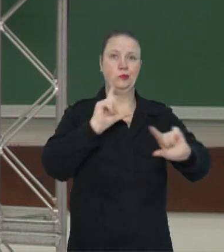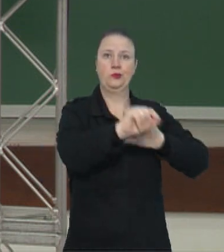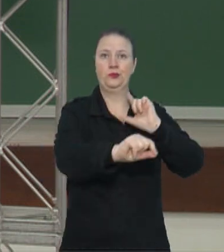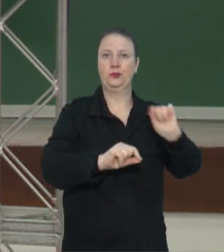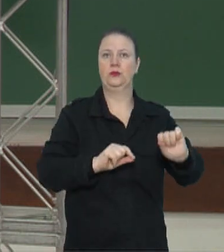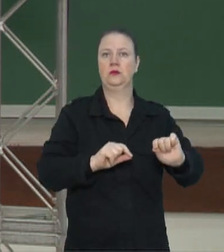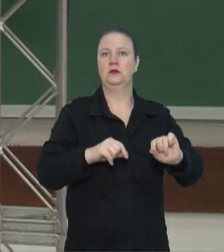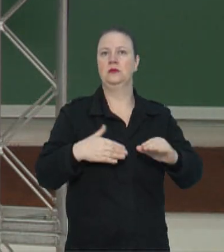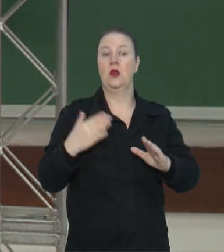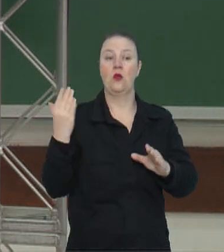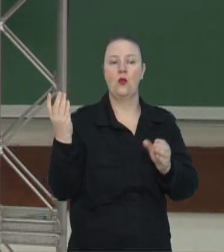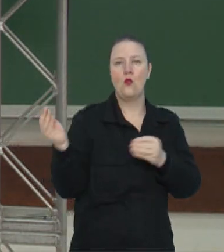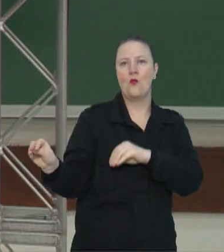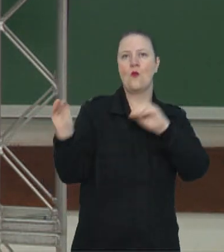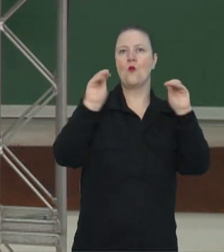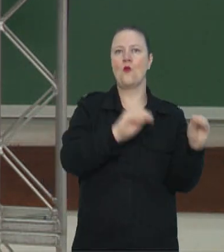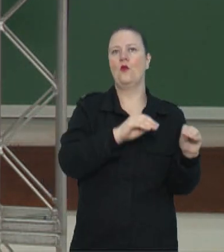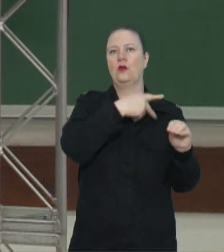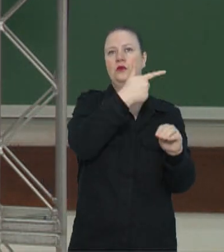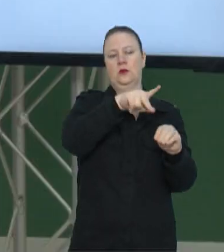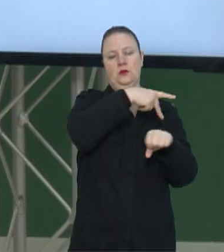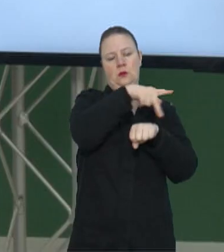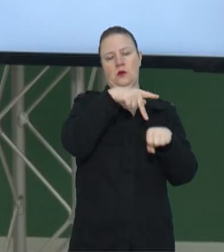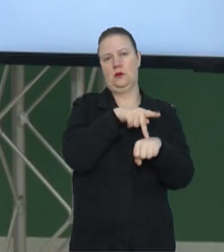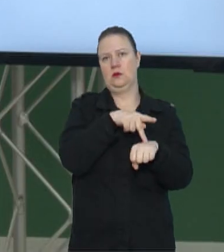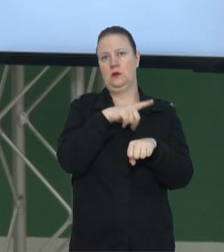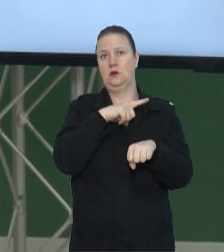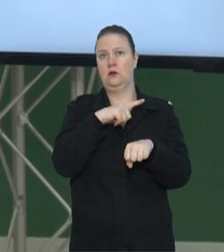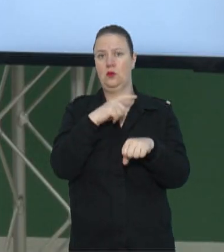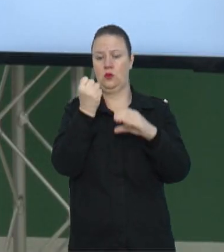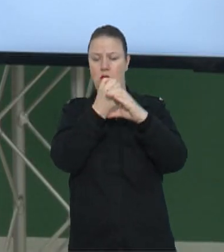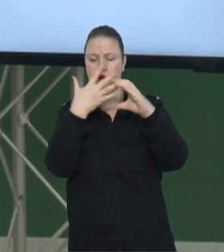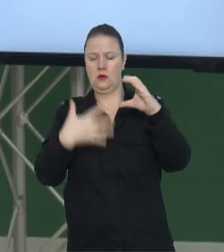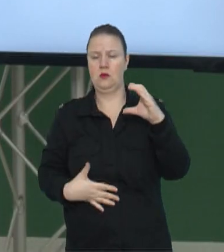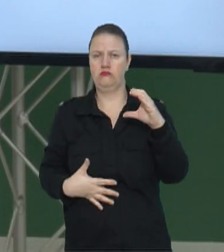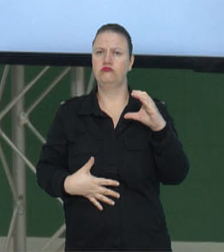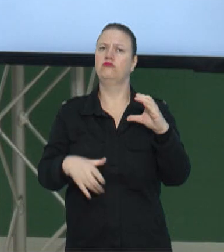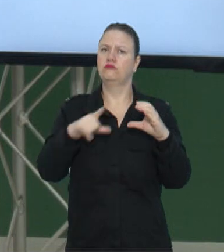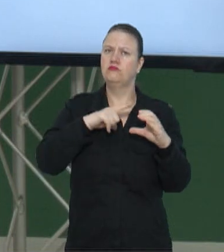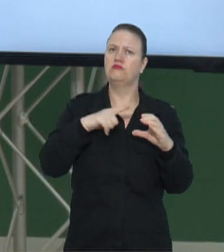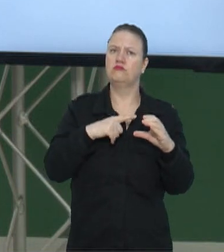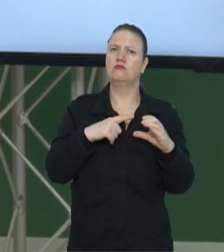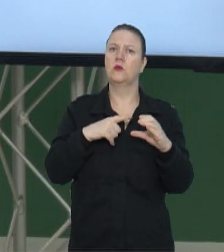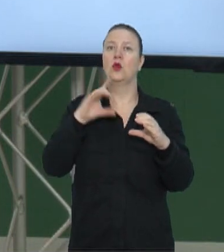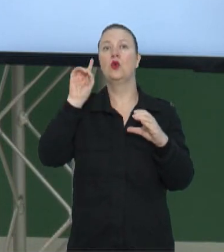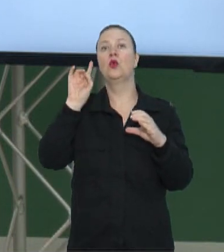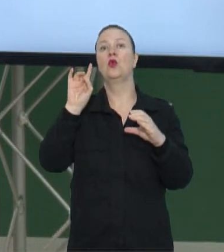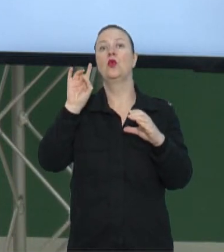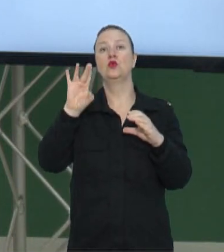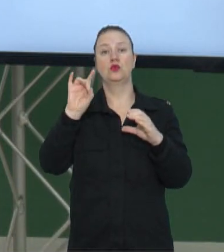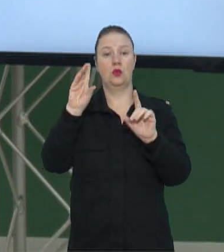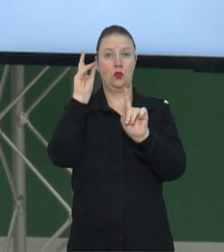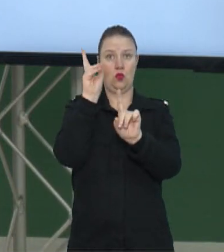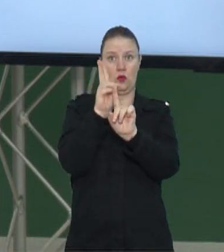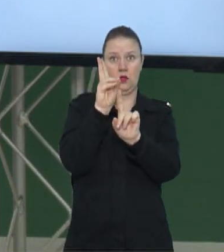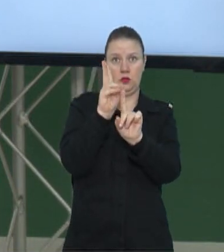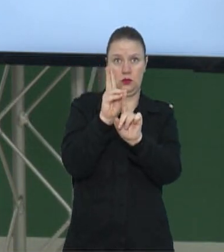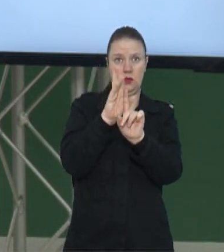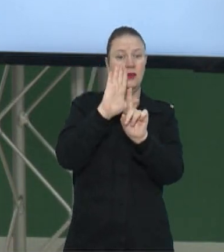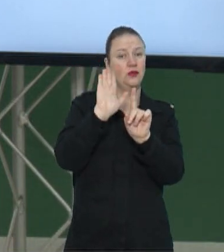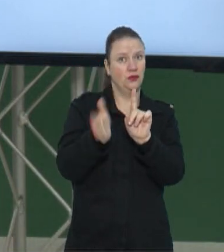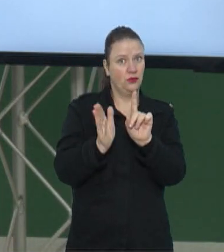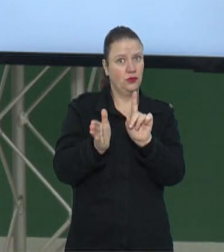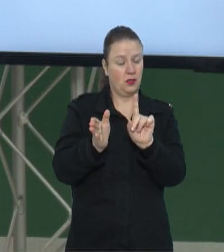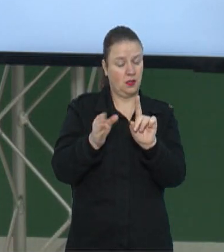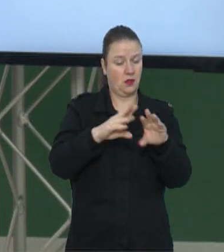O que, que nós vamos ter? Alguns grupos desses vêm com essa característica, menos os indígenas, porque eles já viviam aqui, depois